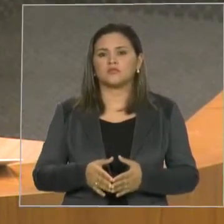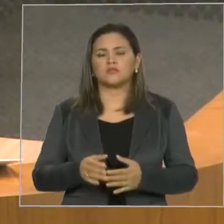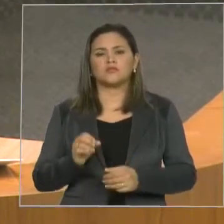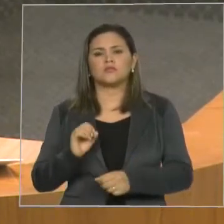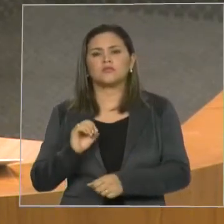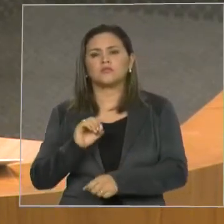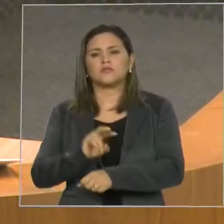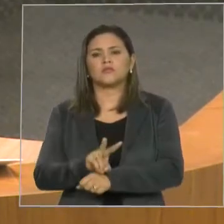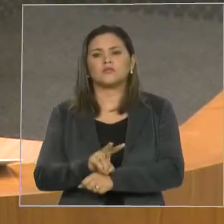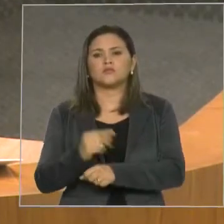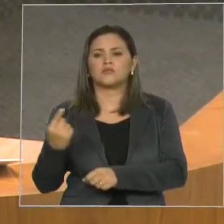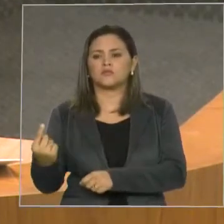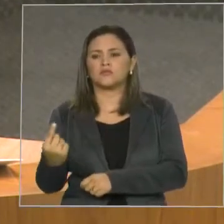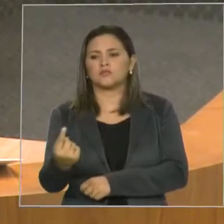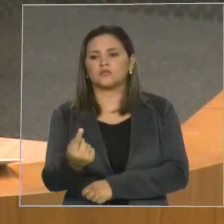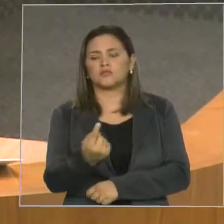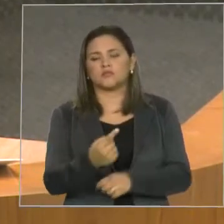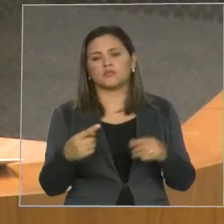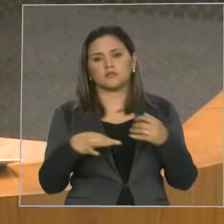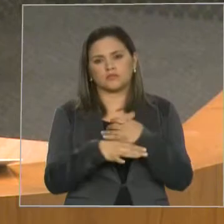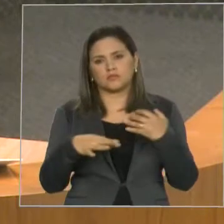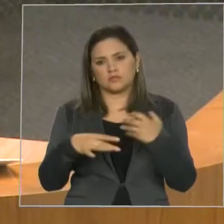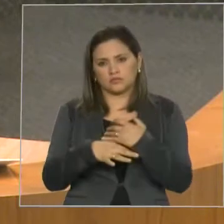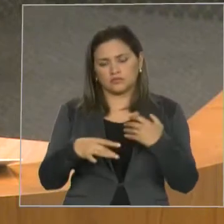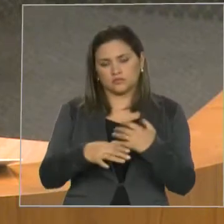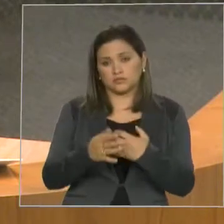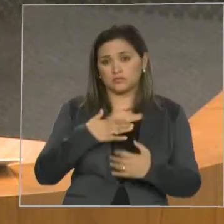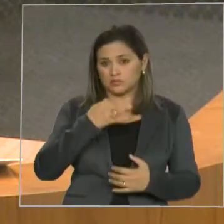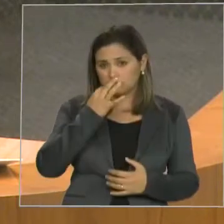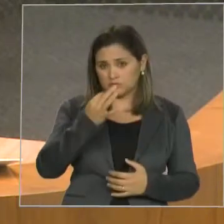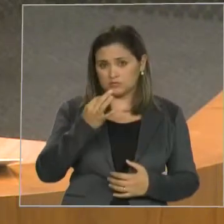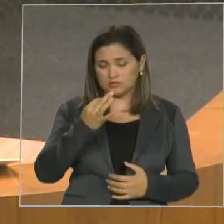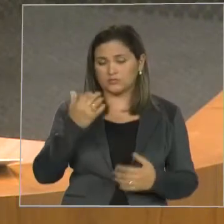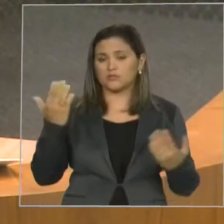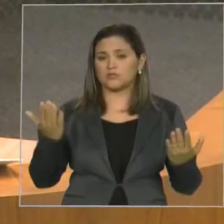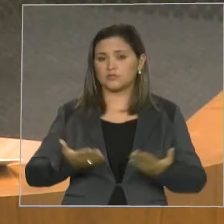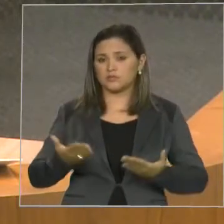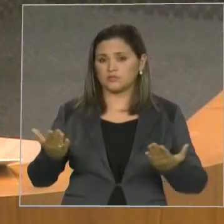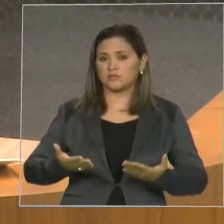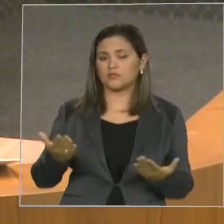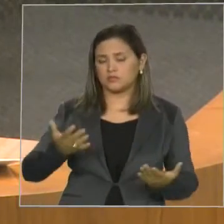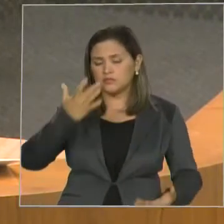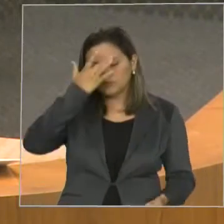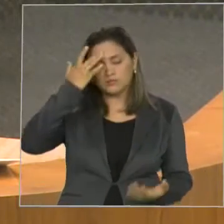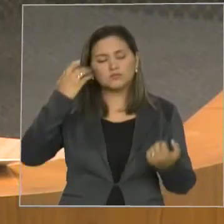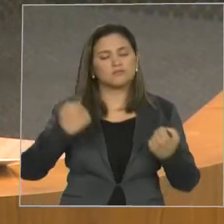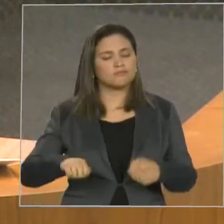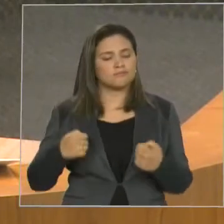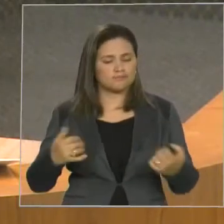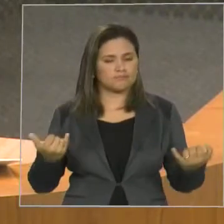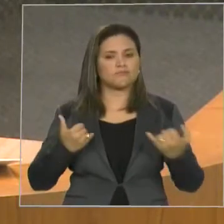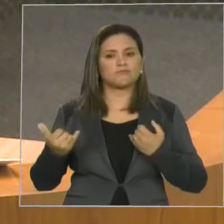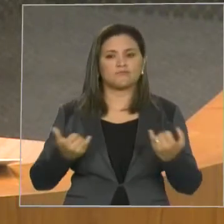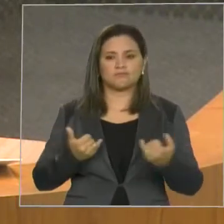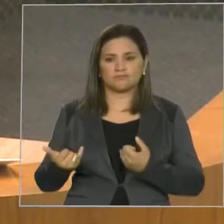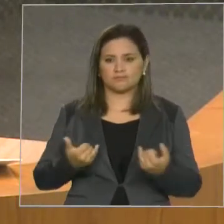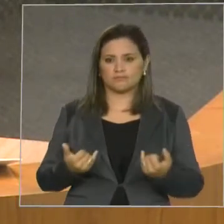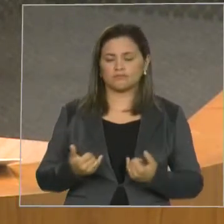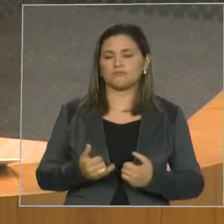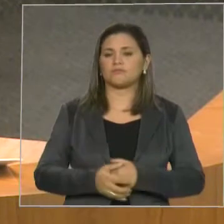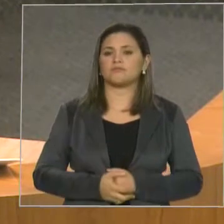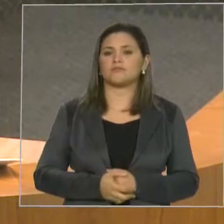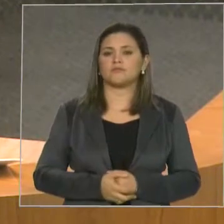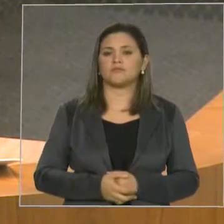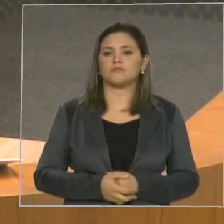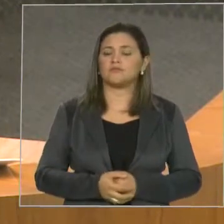município. Eu acho que as pessoas hoje estão necessitando dessas informações. E se o